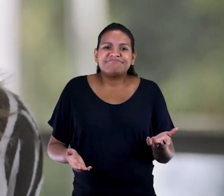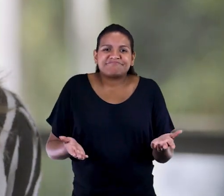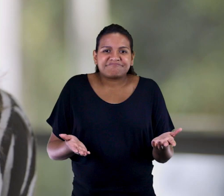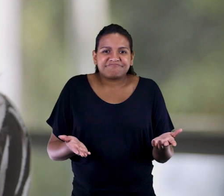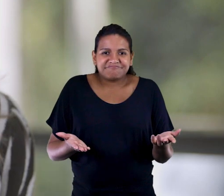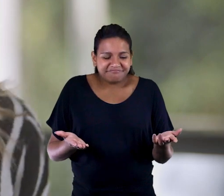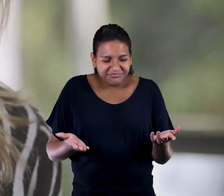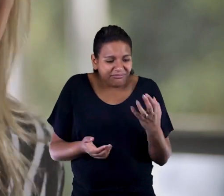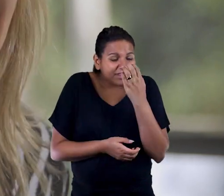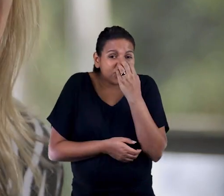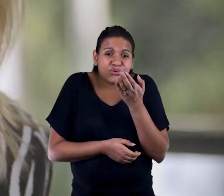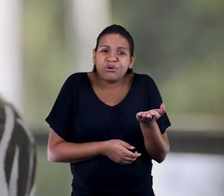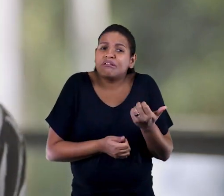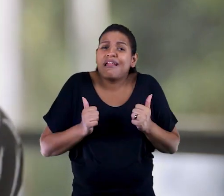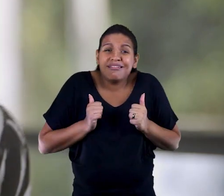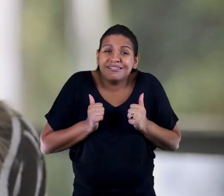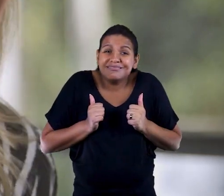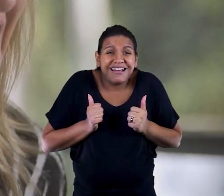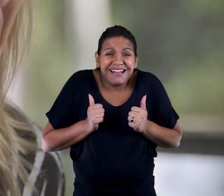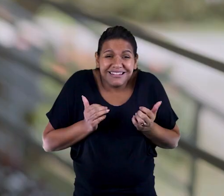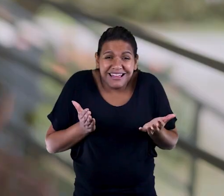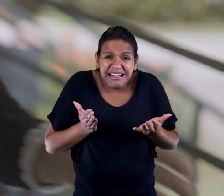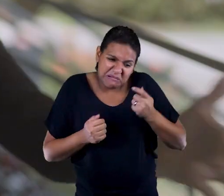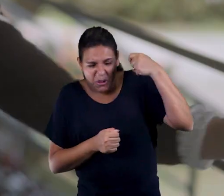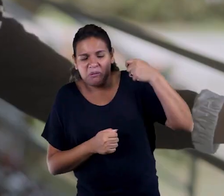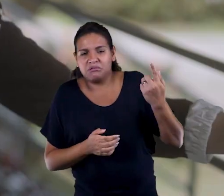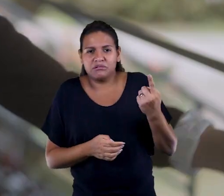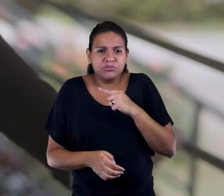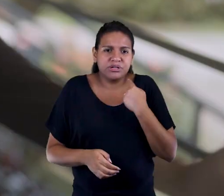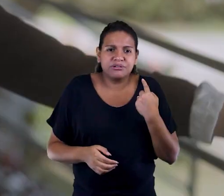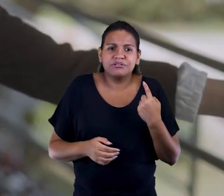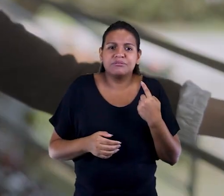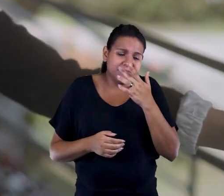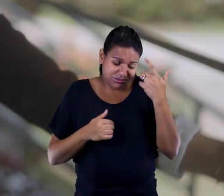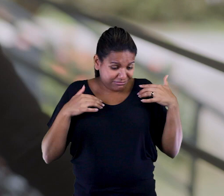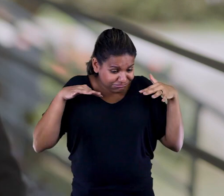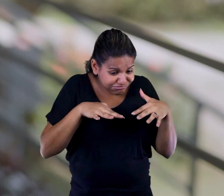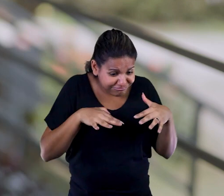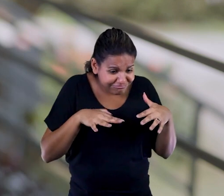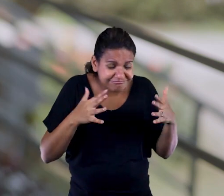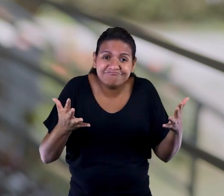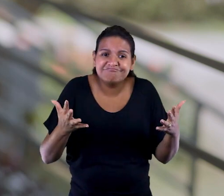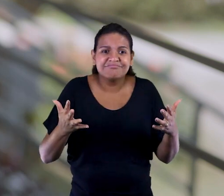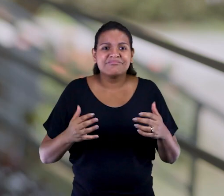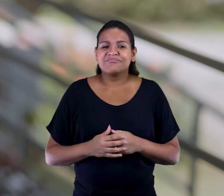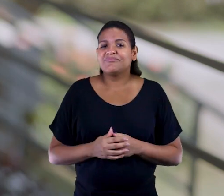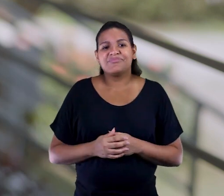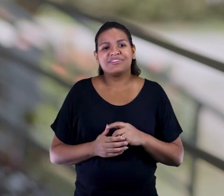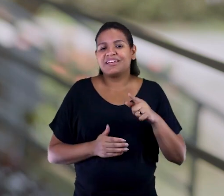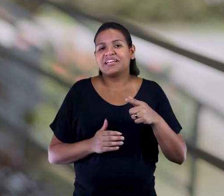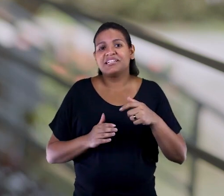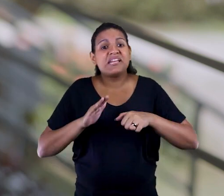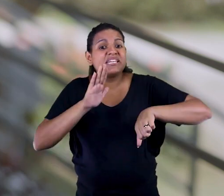cachorro, não fez nada, nada. Ser assassinado ali no meio. O